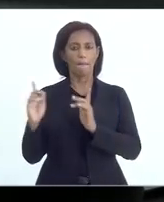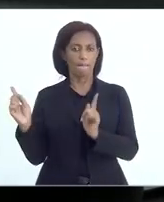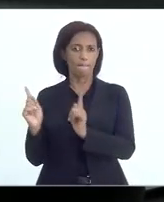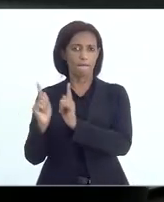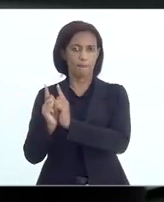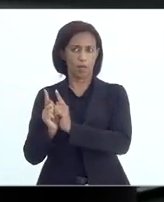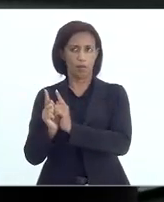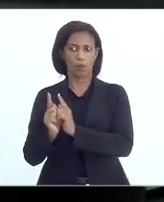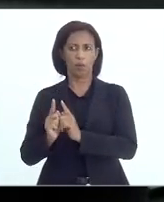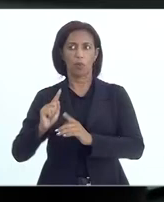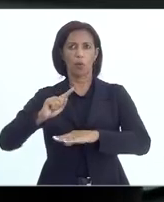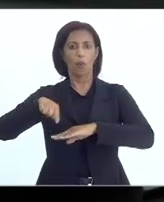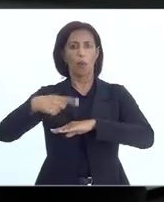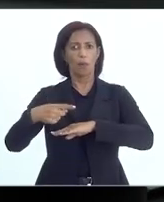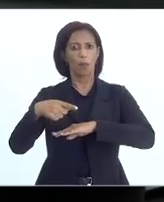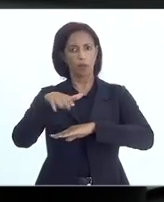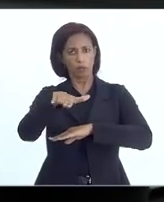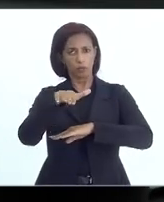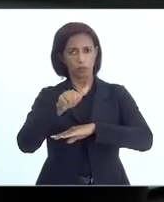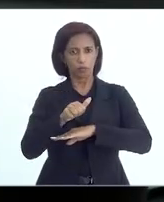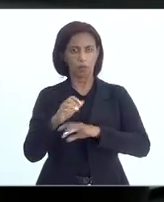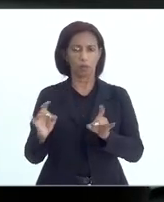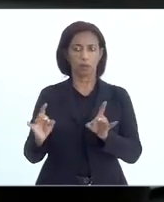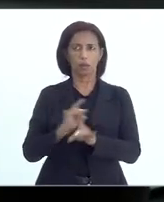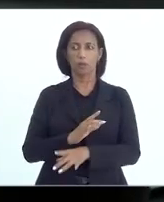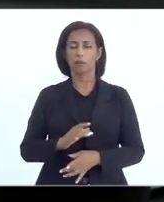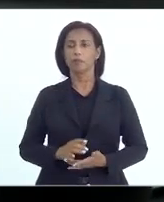ele está terminado